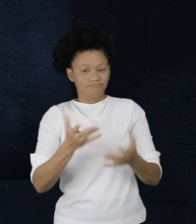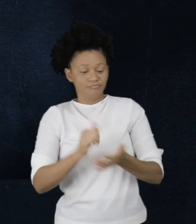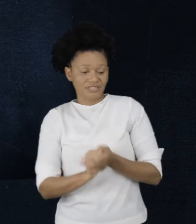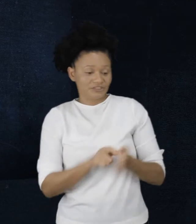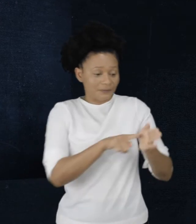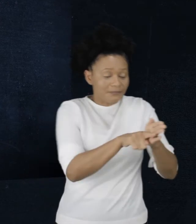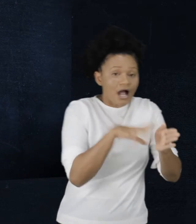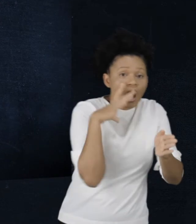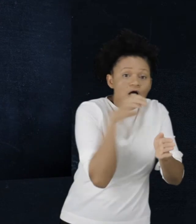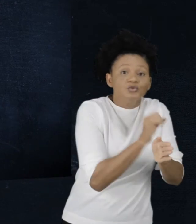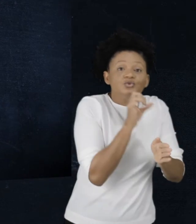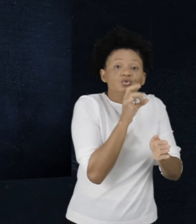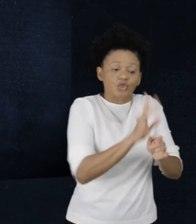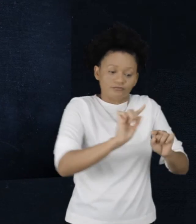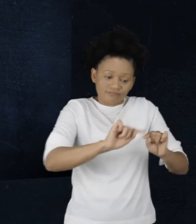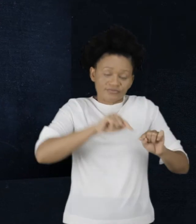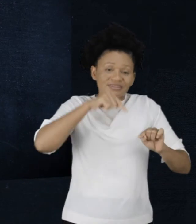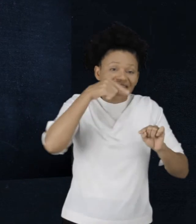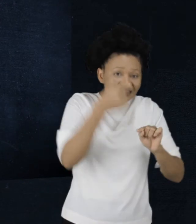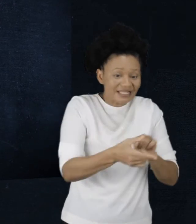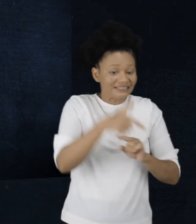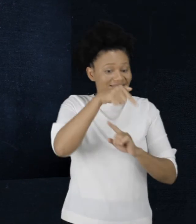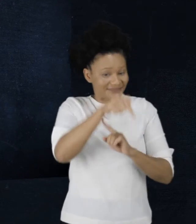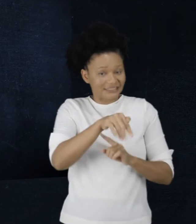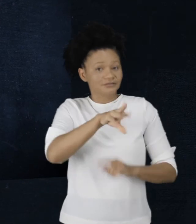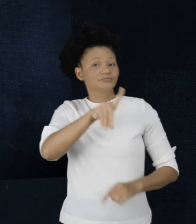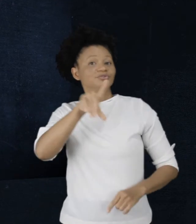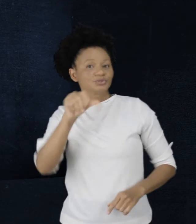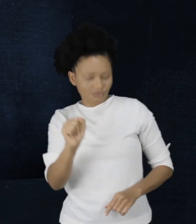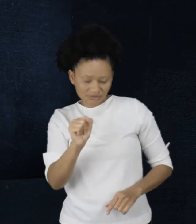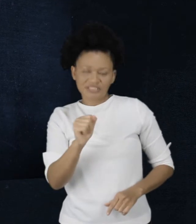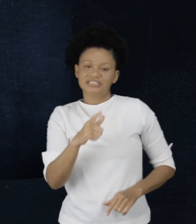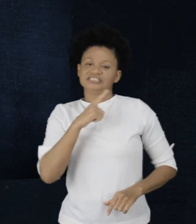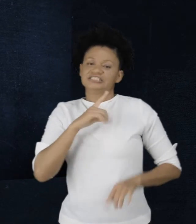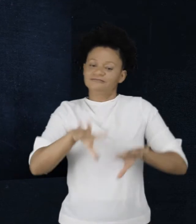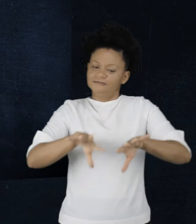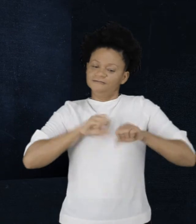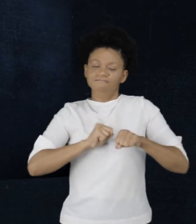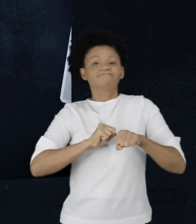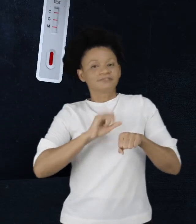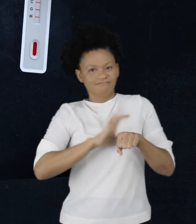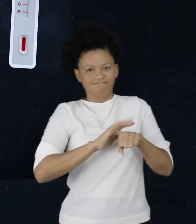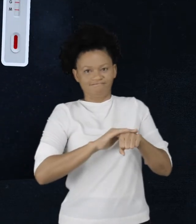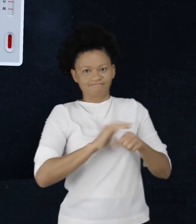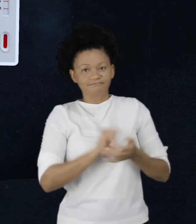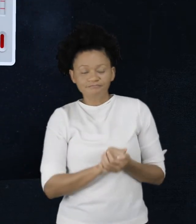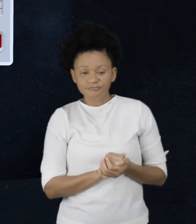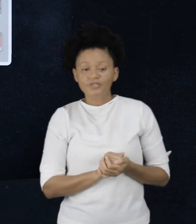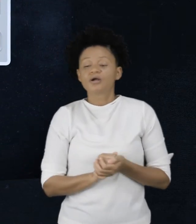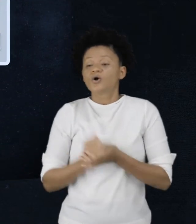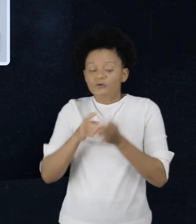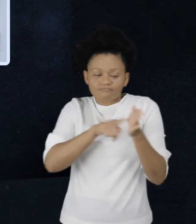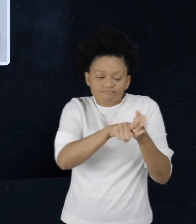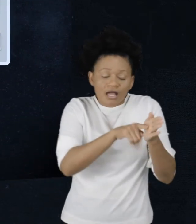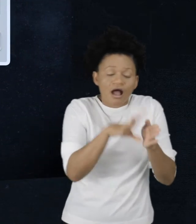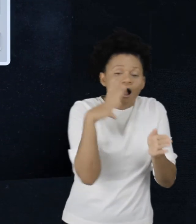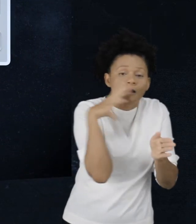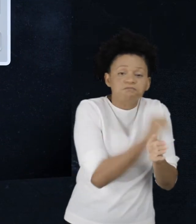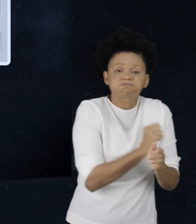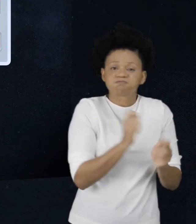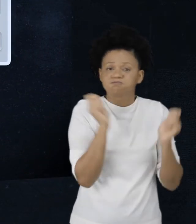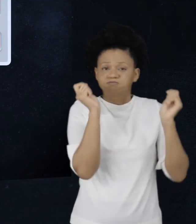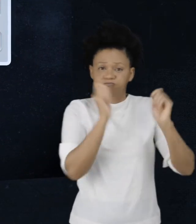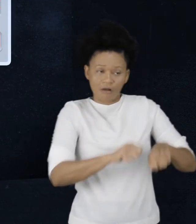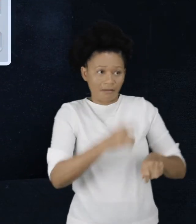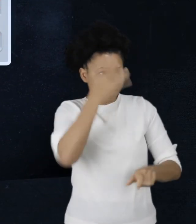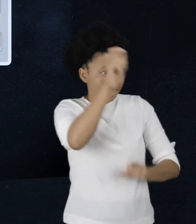pode ser feito apenas depois do 7º dia do aparecimento dos sintomas. O teste rápido pode ser feito